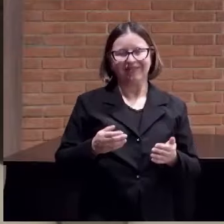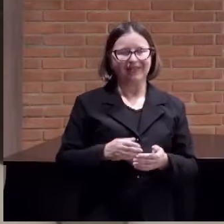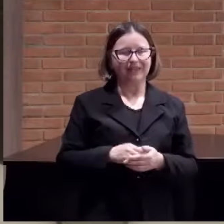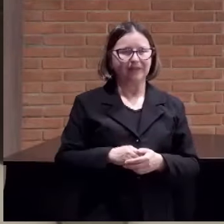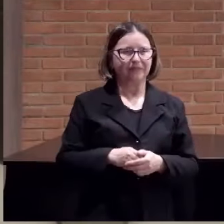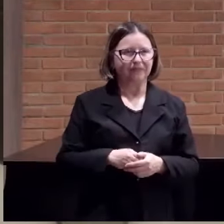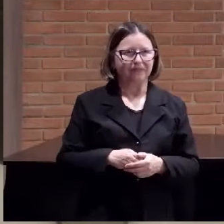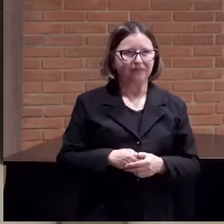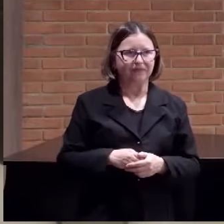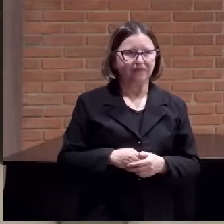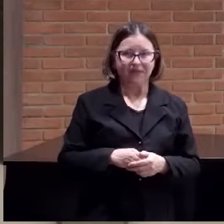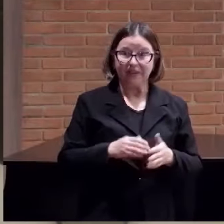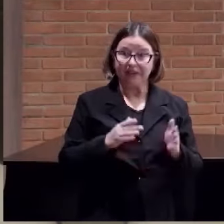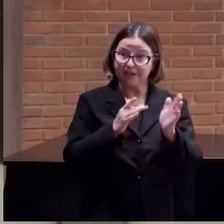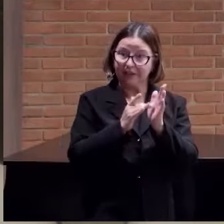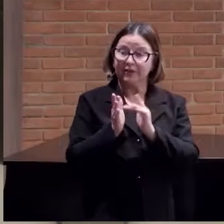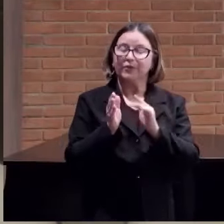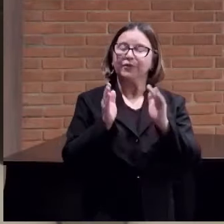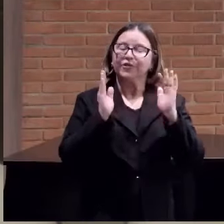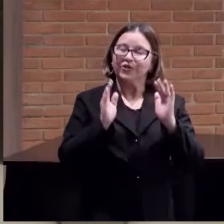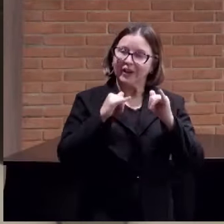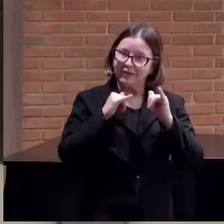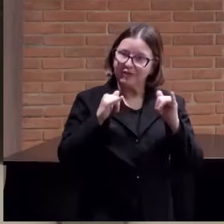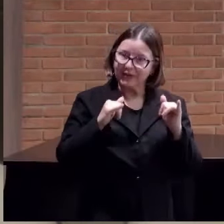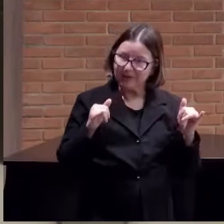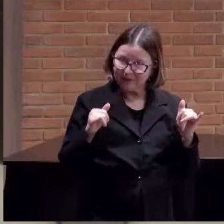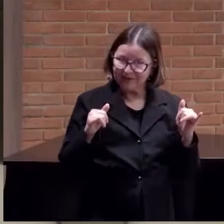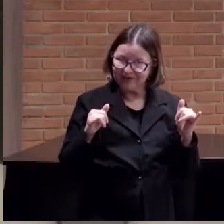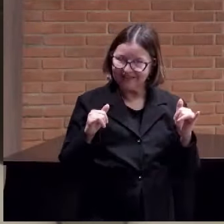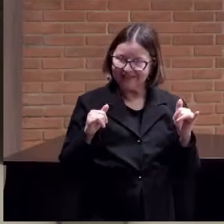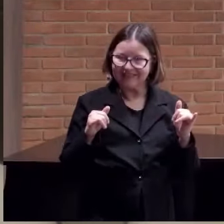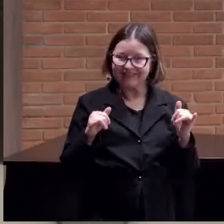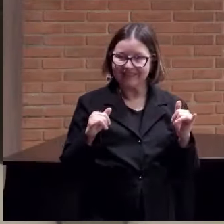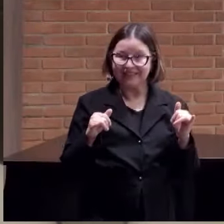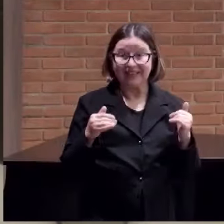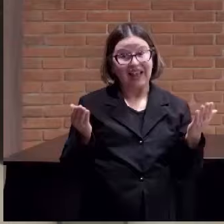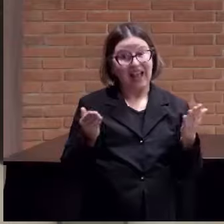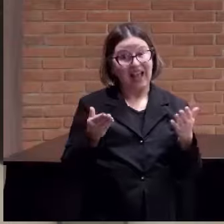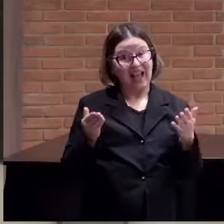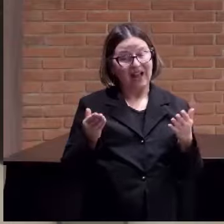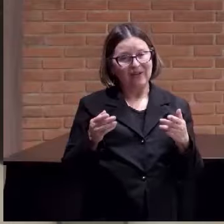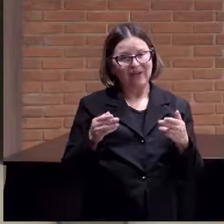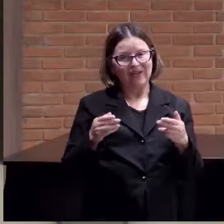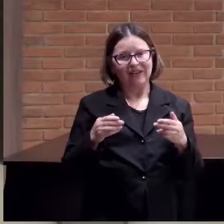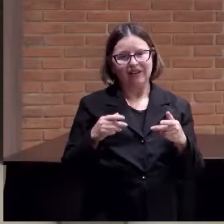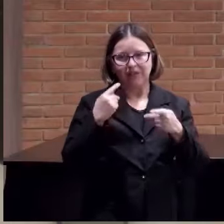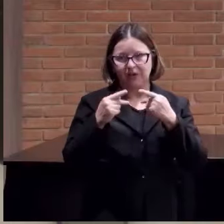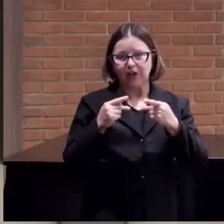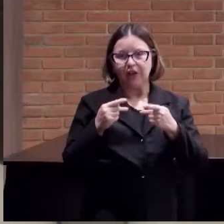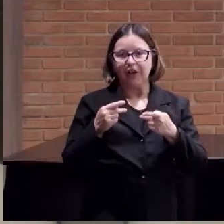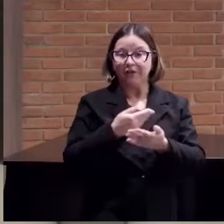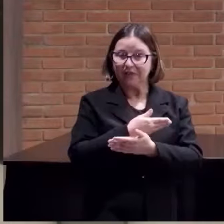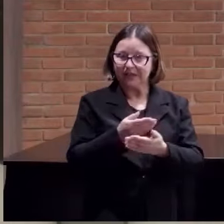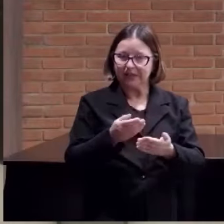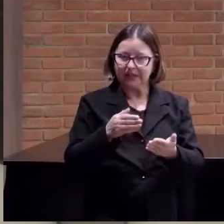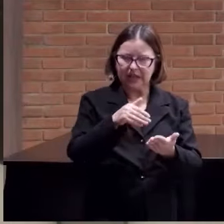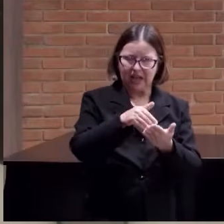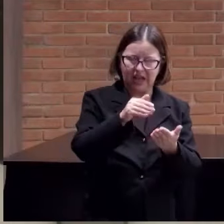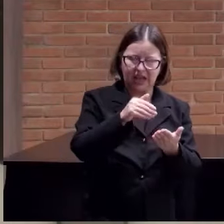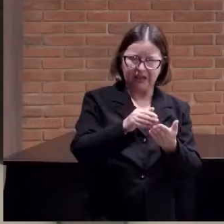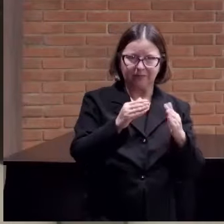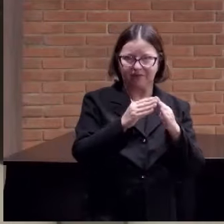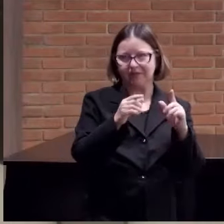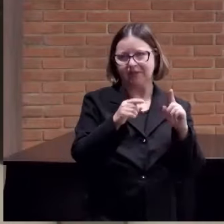Jesus já tinha falado isso para eles, mas ele agora está dizendo o seguinte: ó, vocês vão ser expulsos das